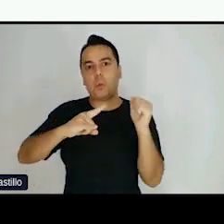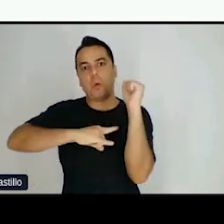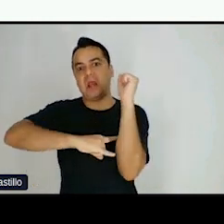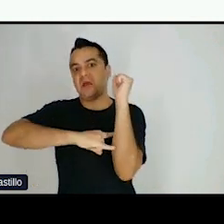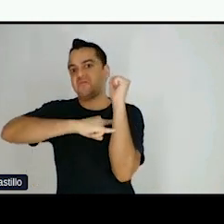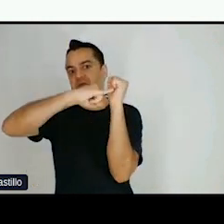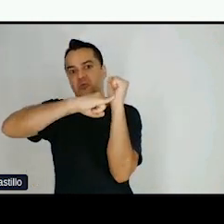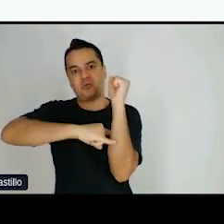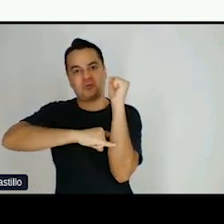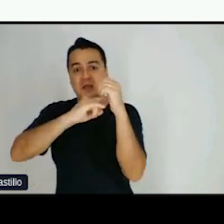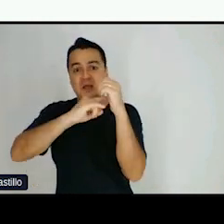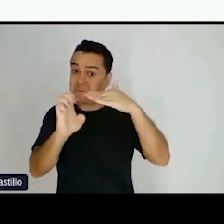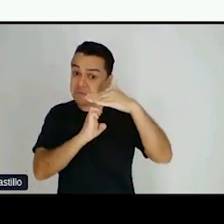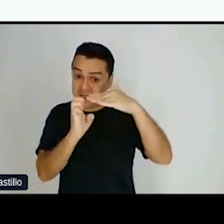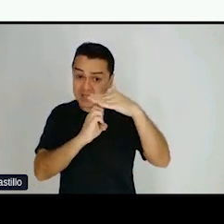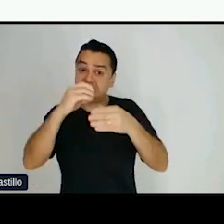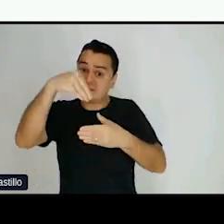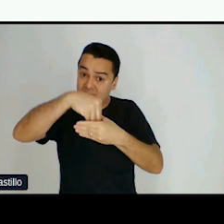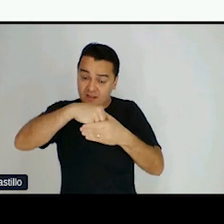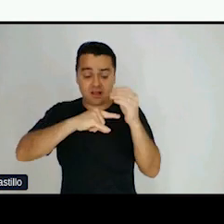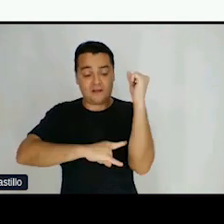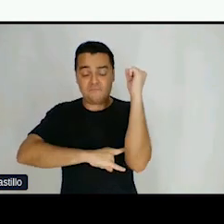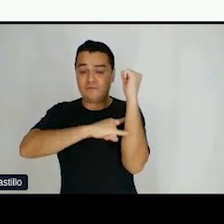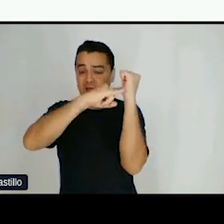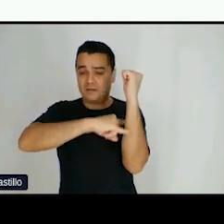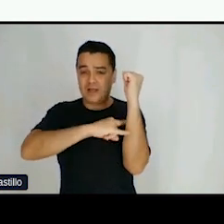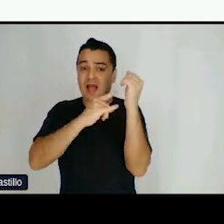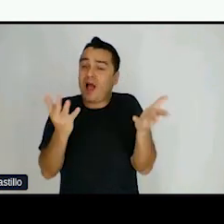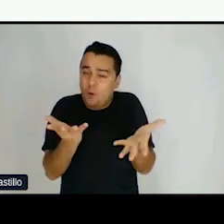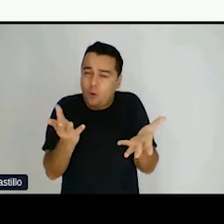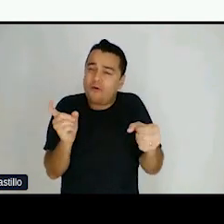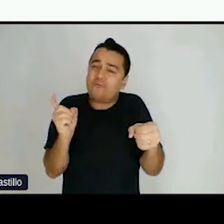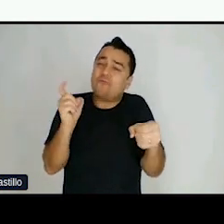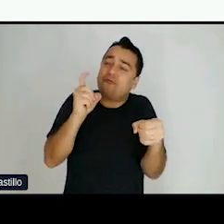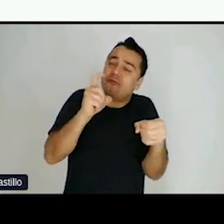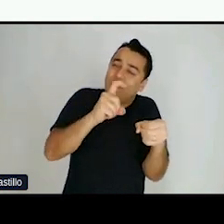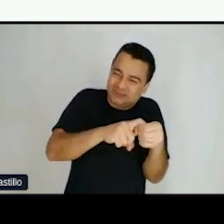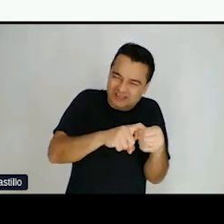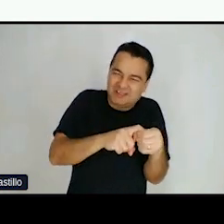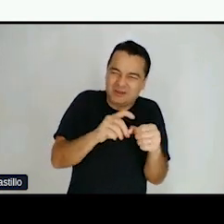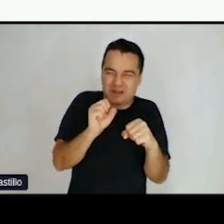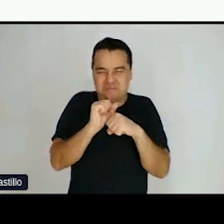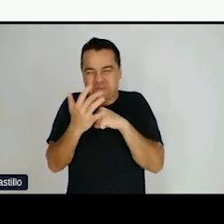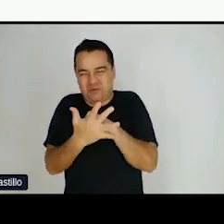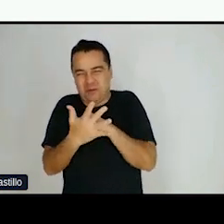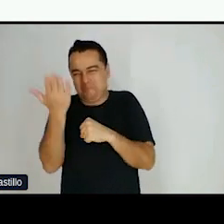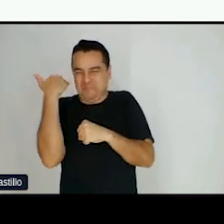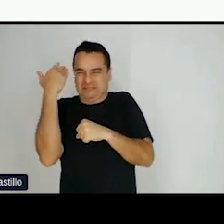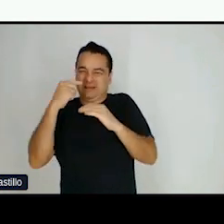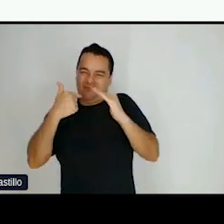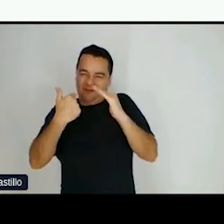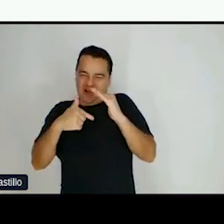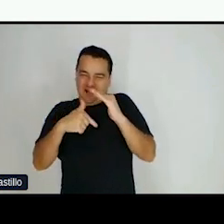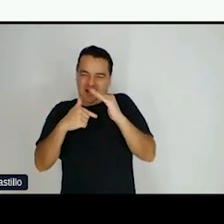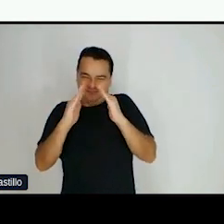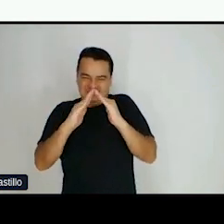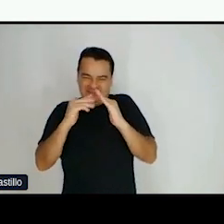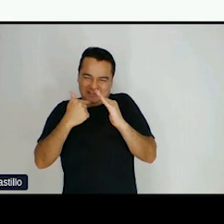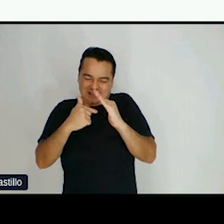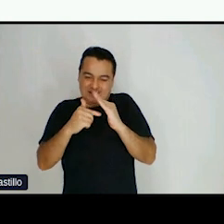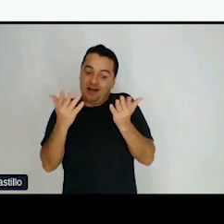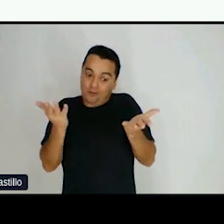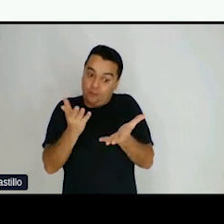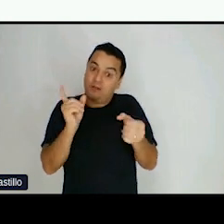elevadores, agora que a gente está voltando aí aos poucos para os escritórios, é extremamente importante,